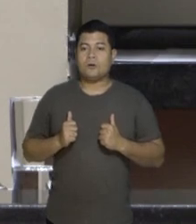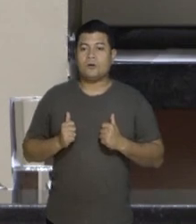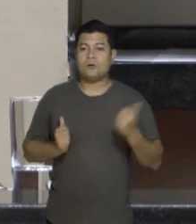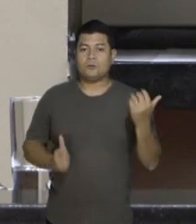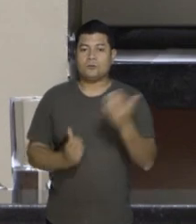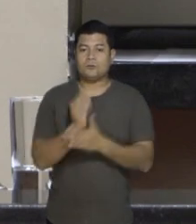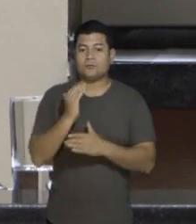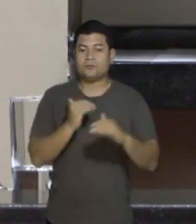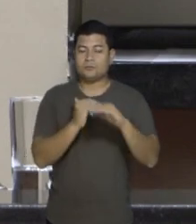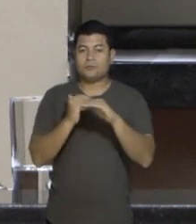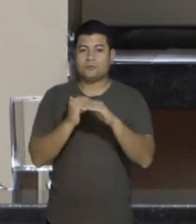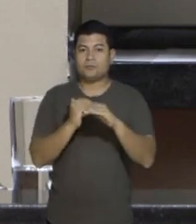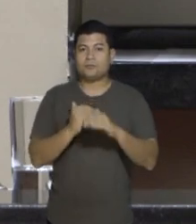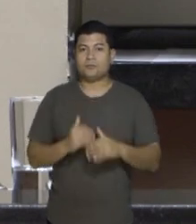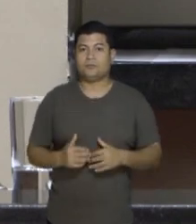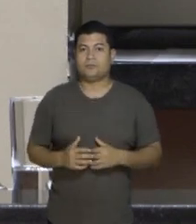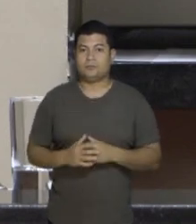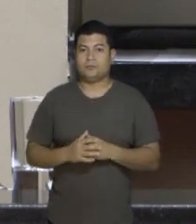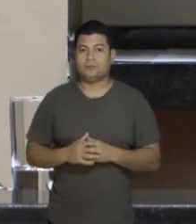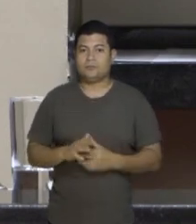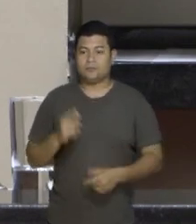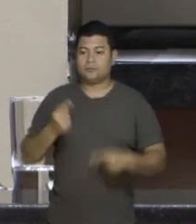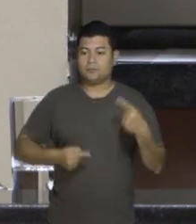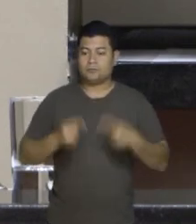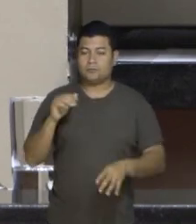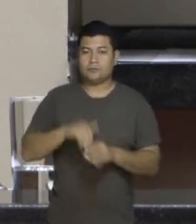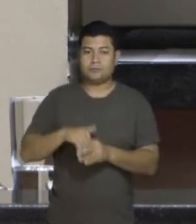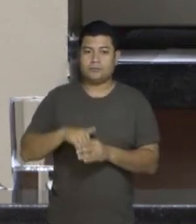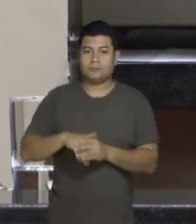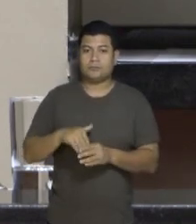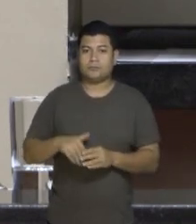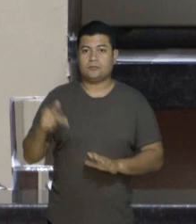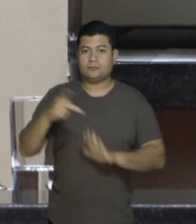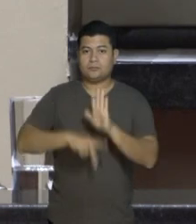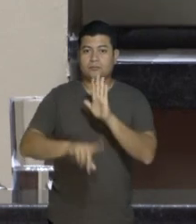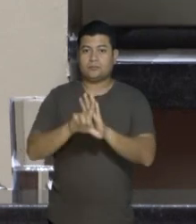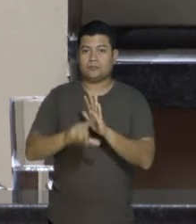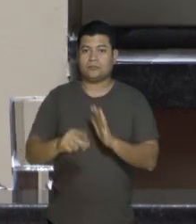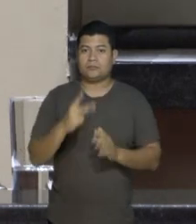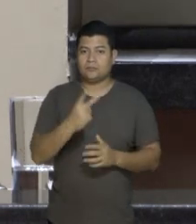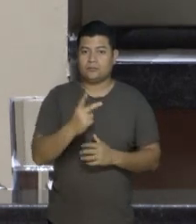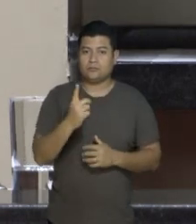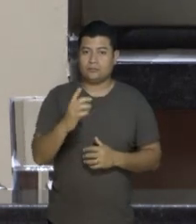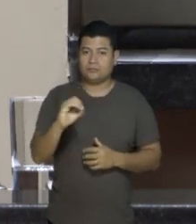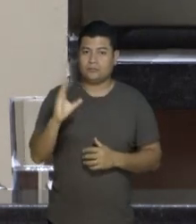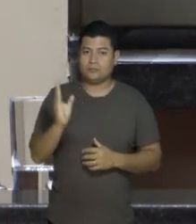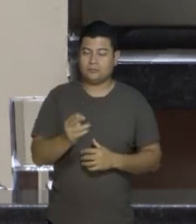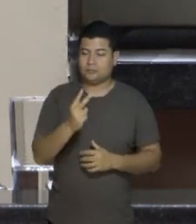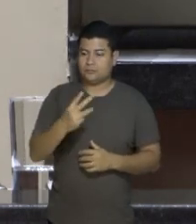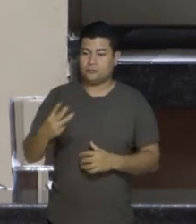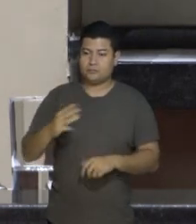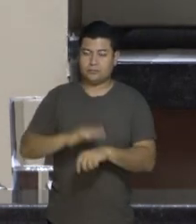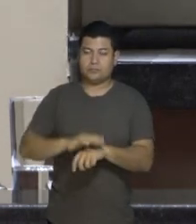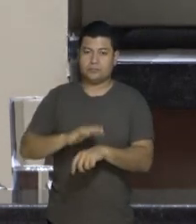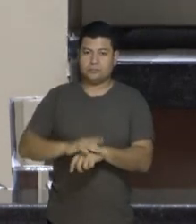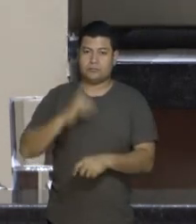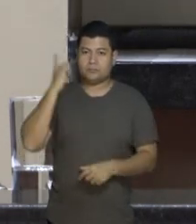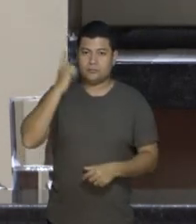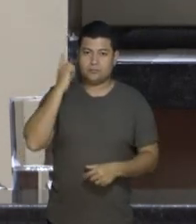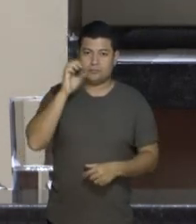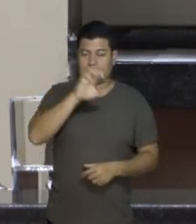Aprovado por unanimidade. Discussão e votação em turno único do projeto de lei 210/2023, autoria deputado delegado